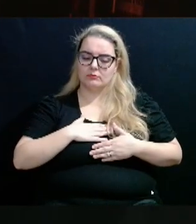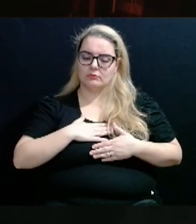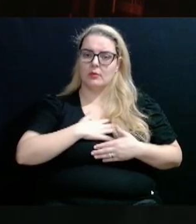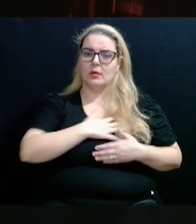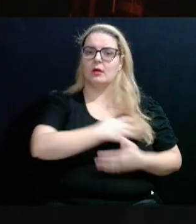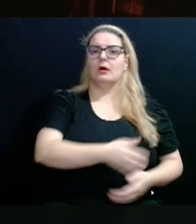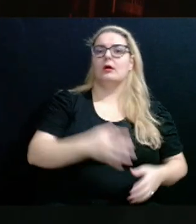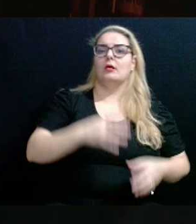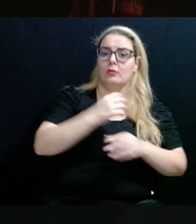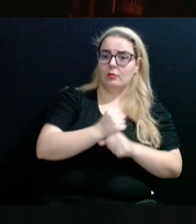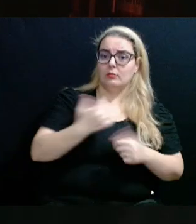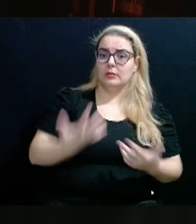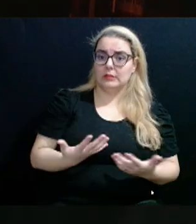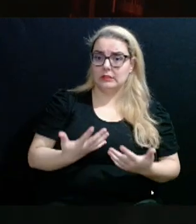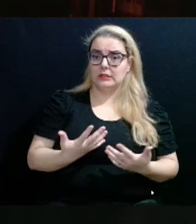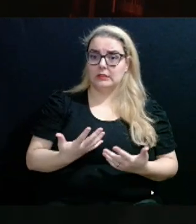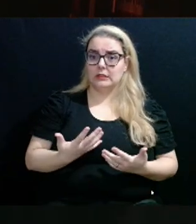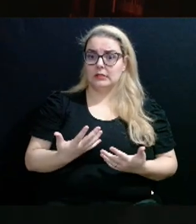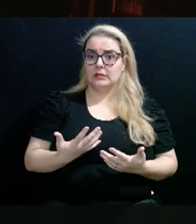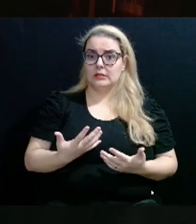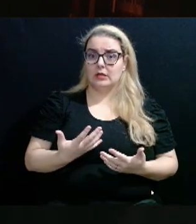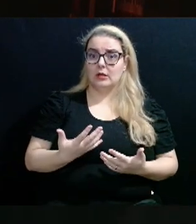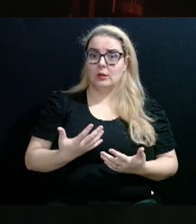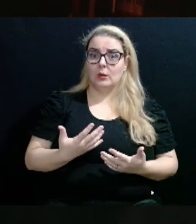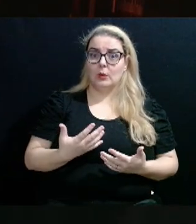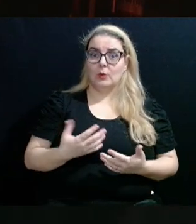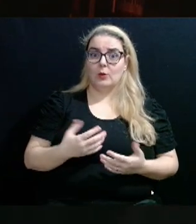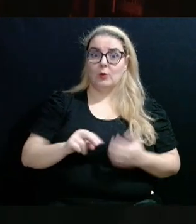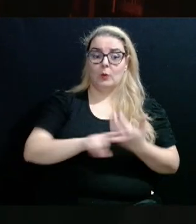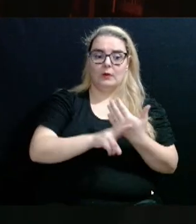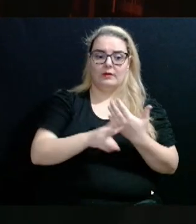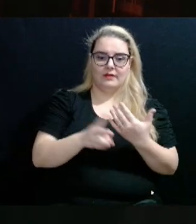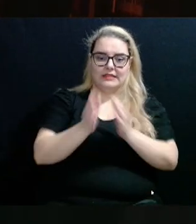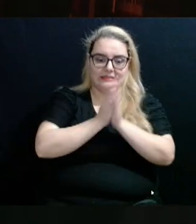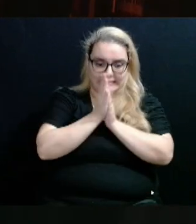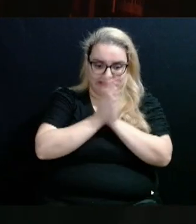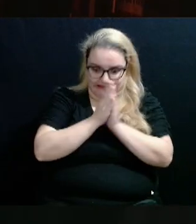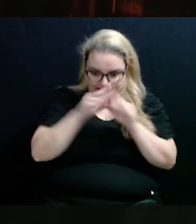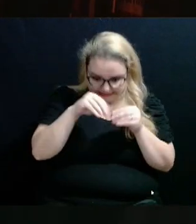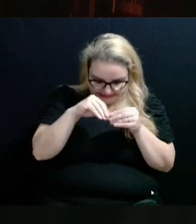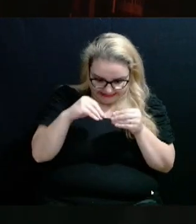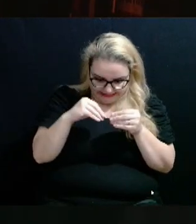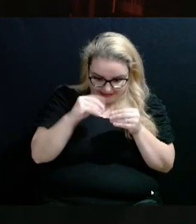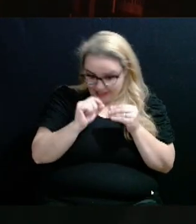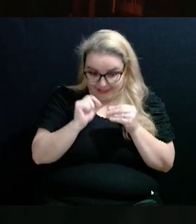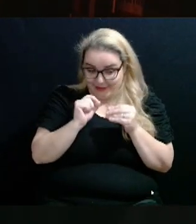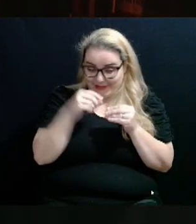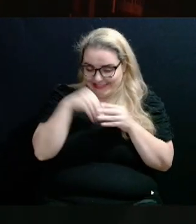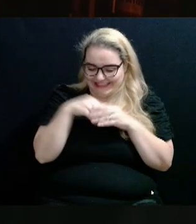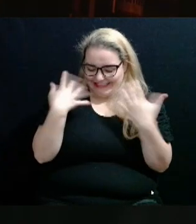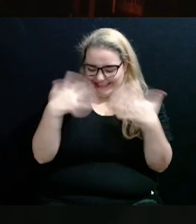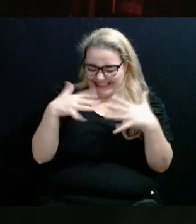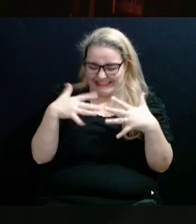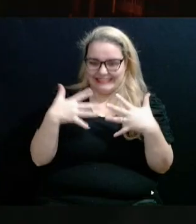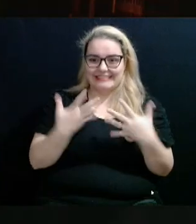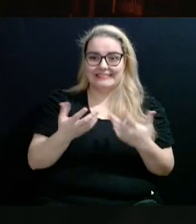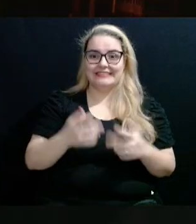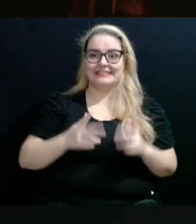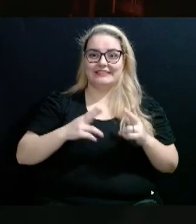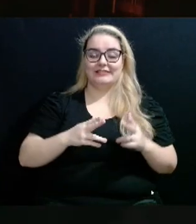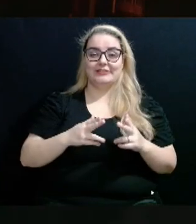efeito surpresa dos pacotes, que também é aquela questão semelhante aos jogos de azar. E tem